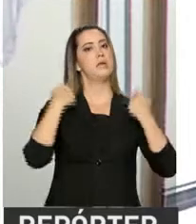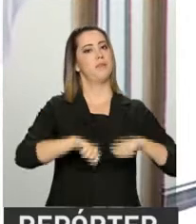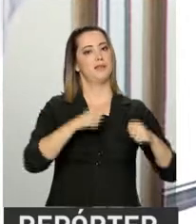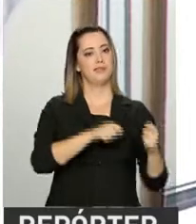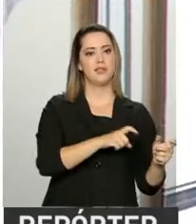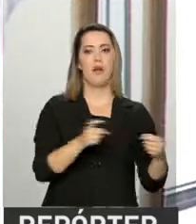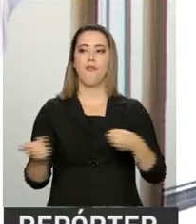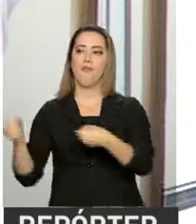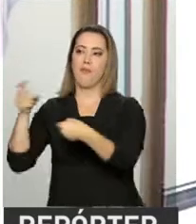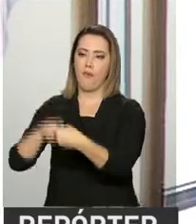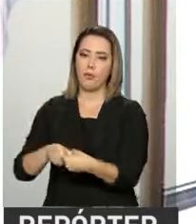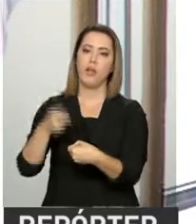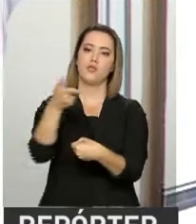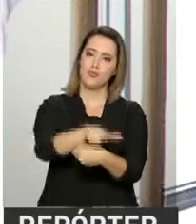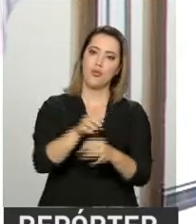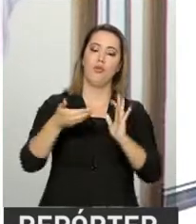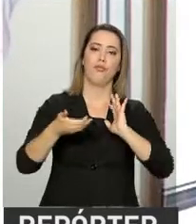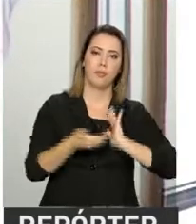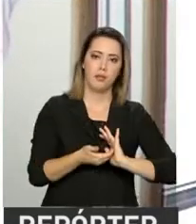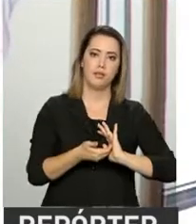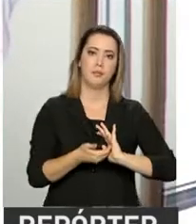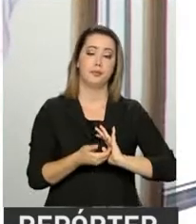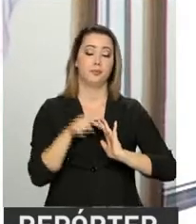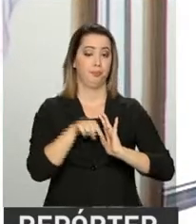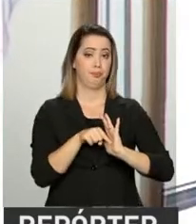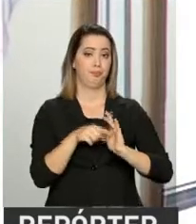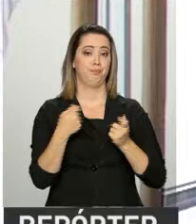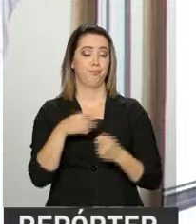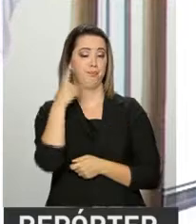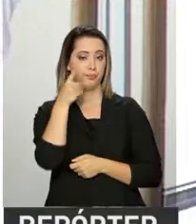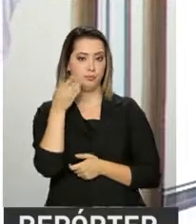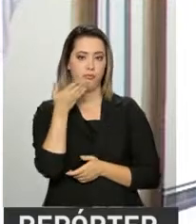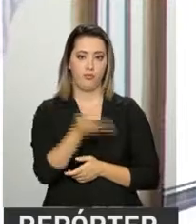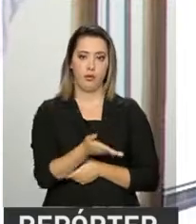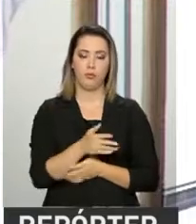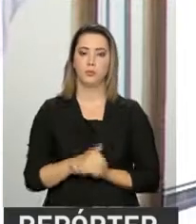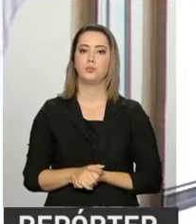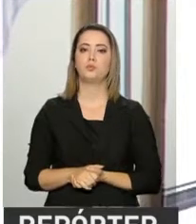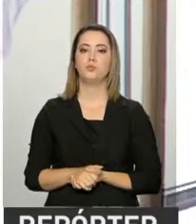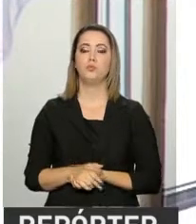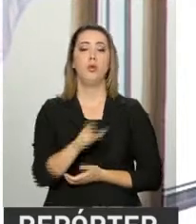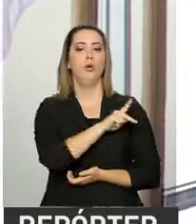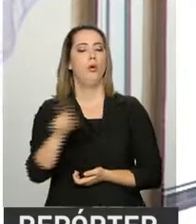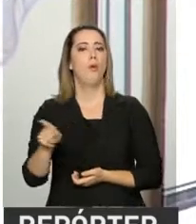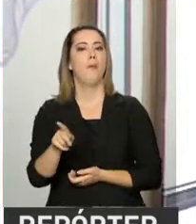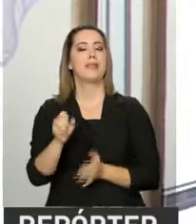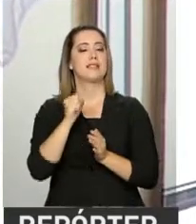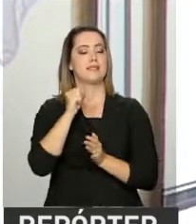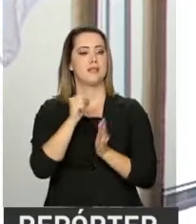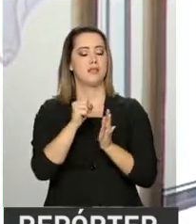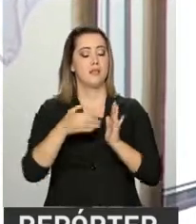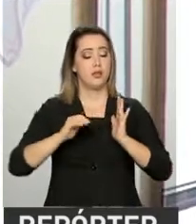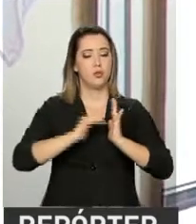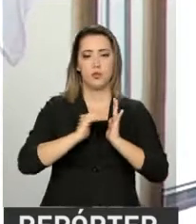projeto tem de voltar para análise e votação dos deputados. O presidente do Senado, Eunício Oliveira, já está